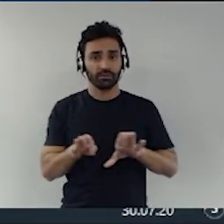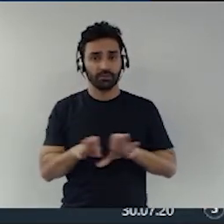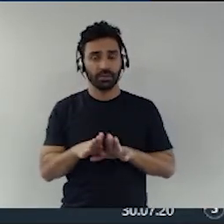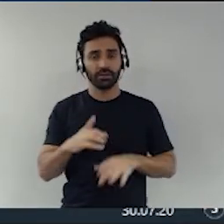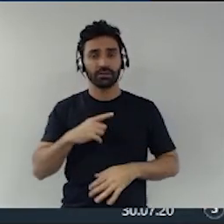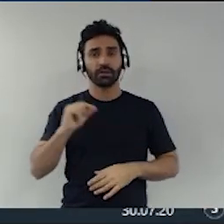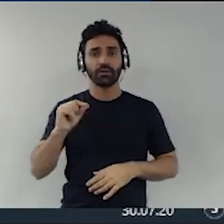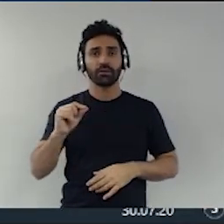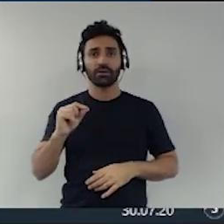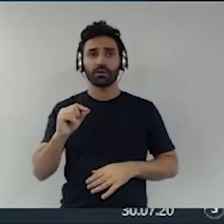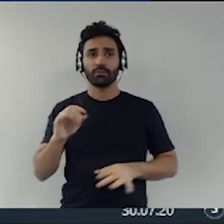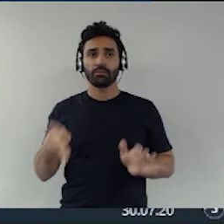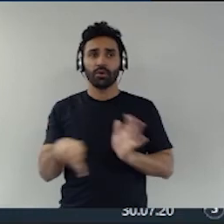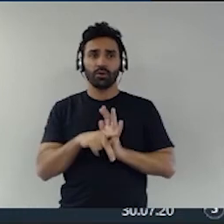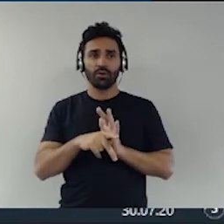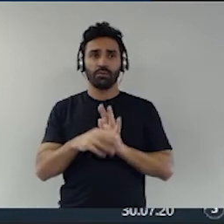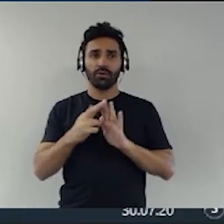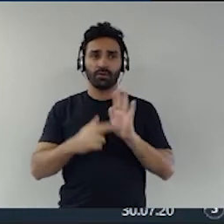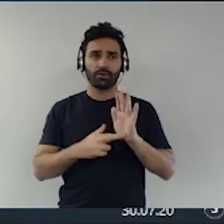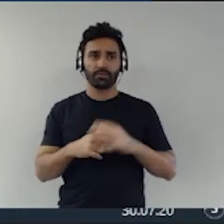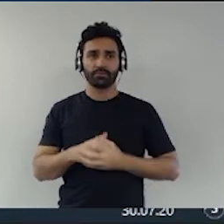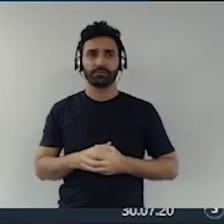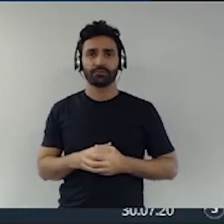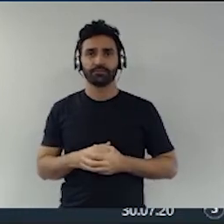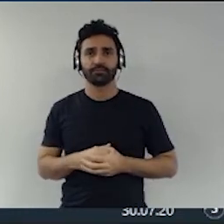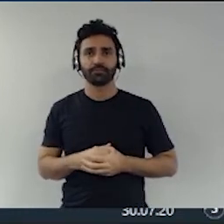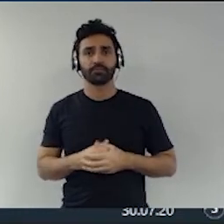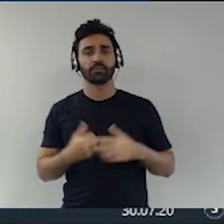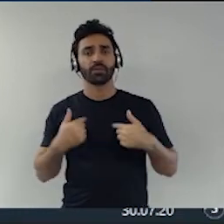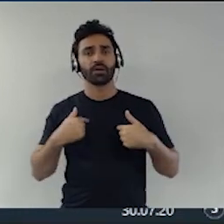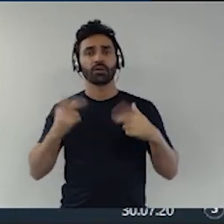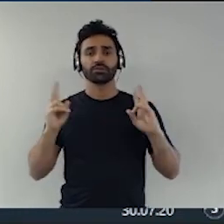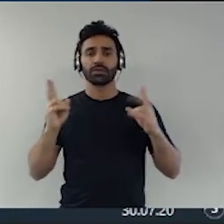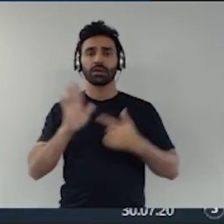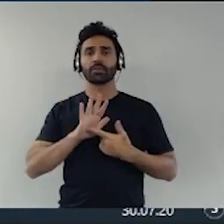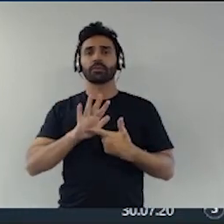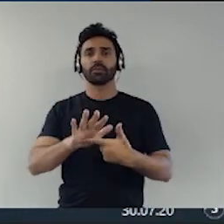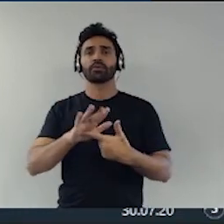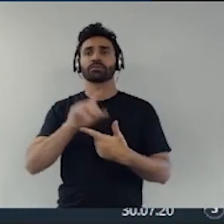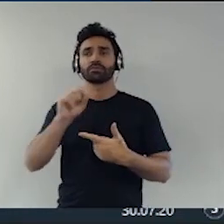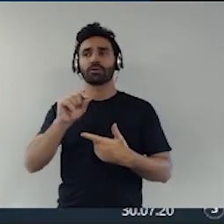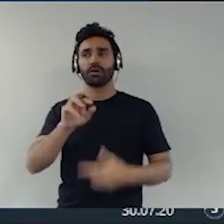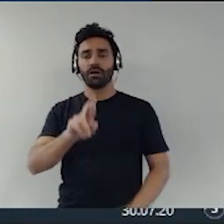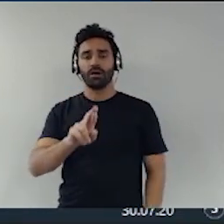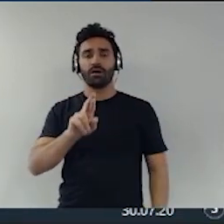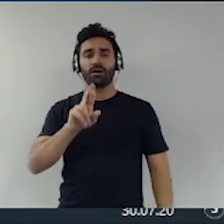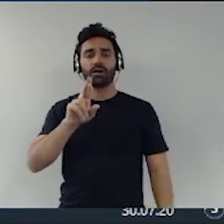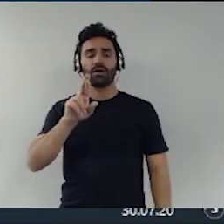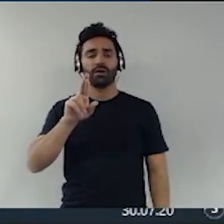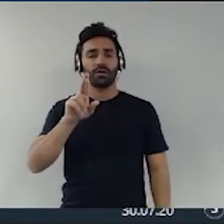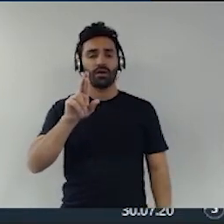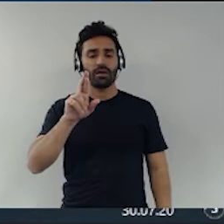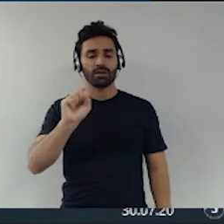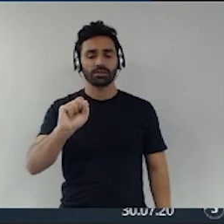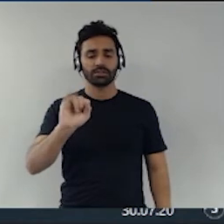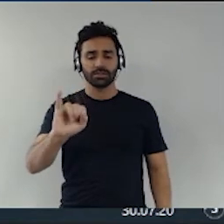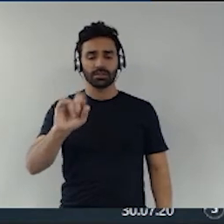sua normatividade, né? Basicamente, eu sempre destaco em relação ao RSI, que é o Regulamento